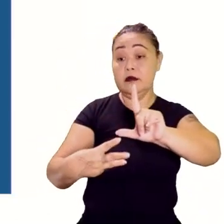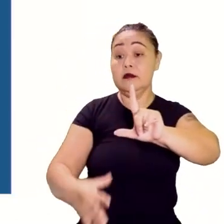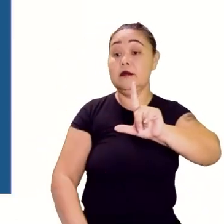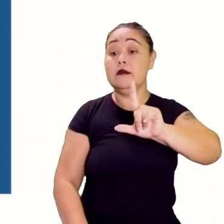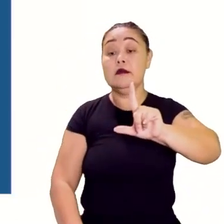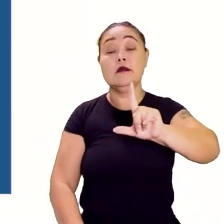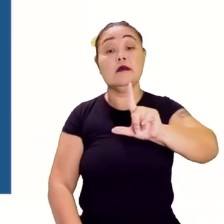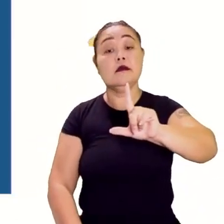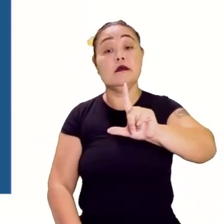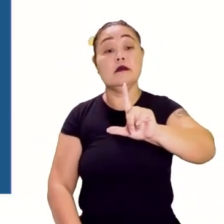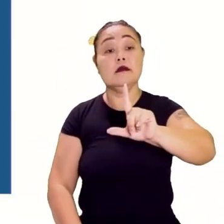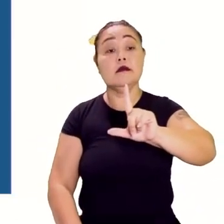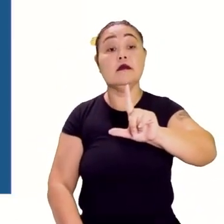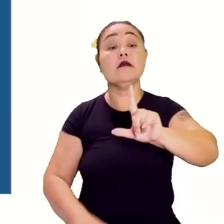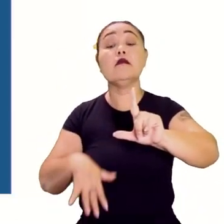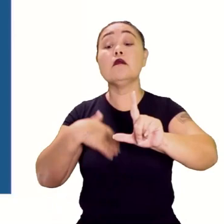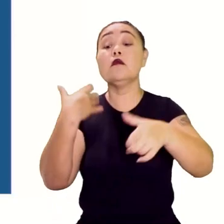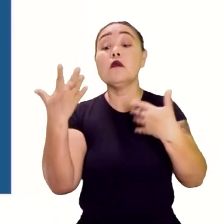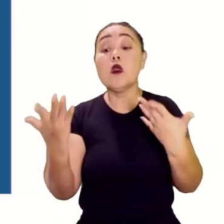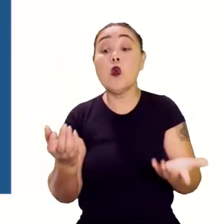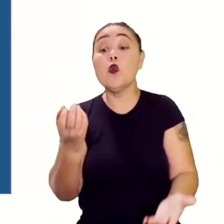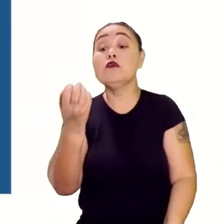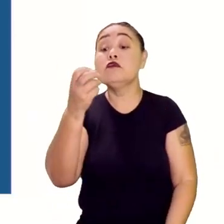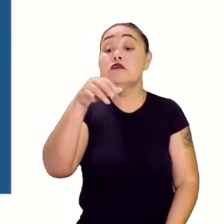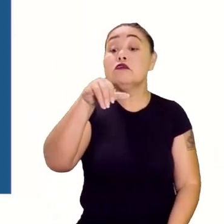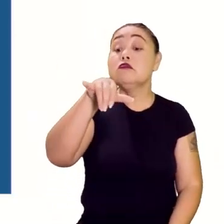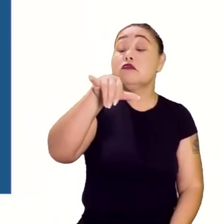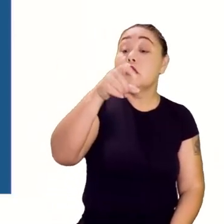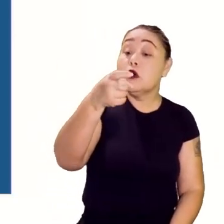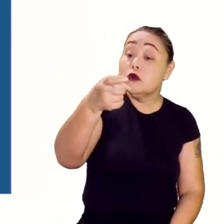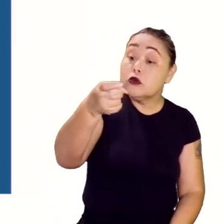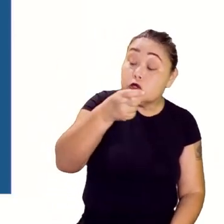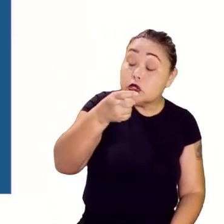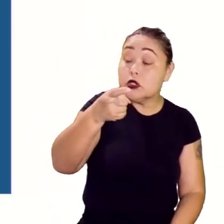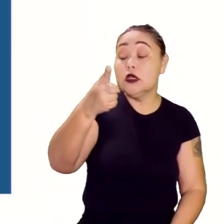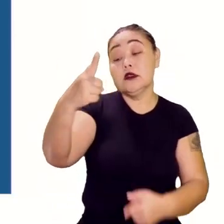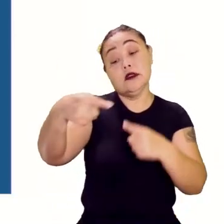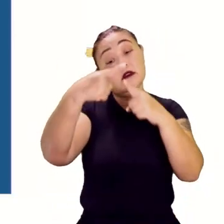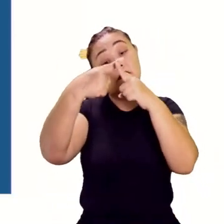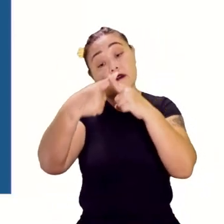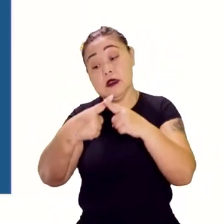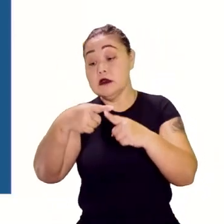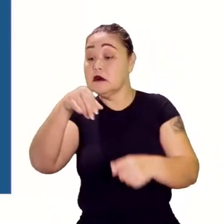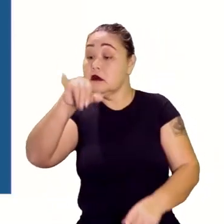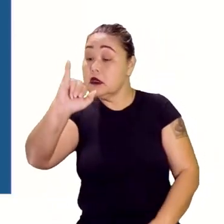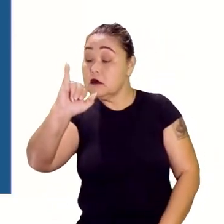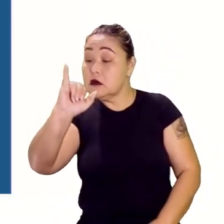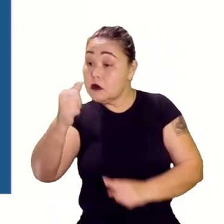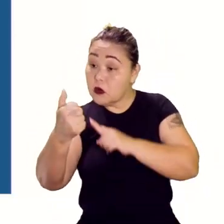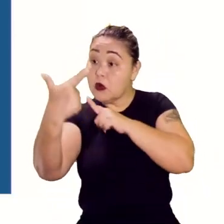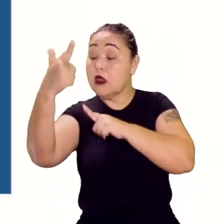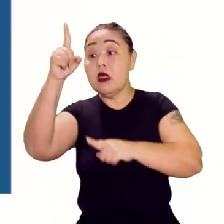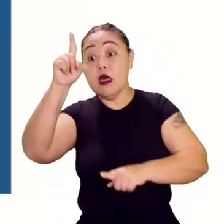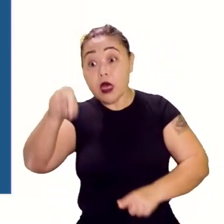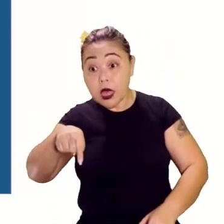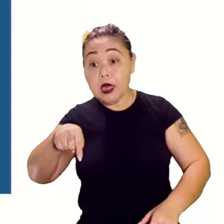na base 3, o valor de x vezes y ao quadrado é?